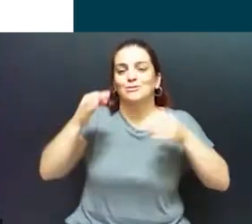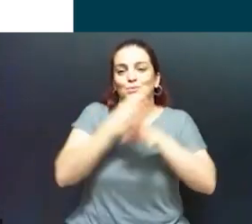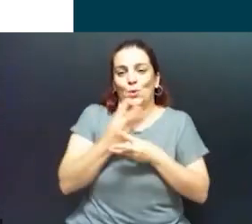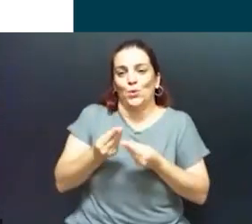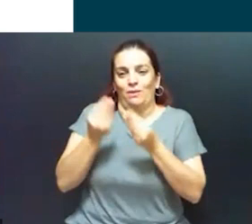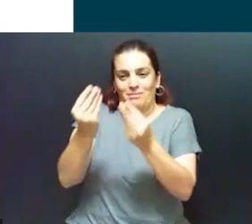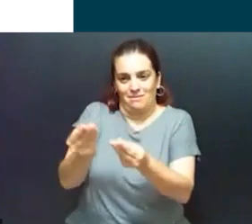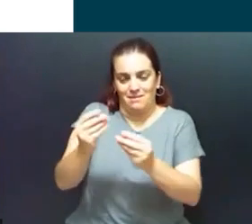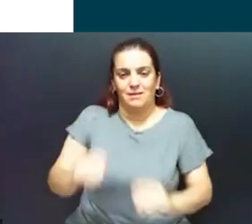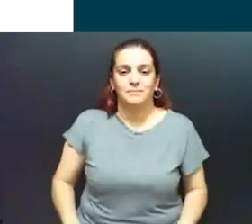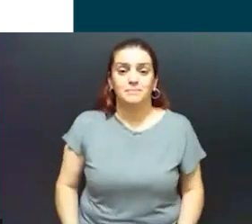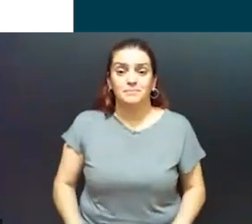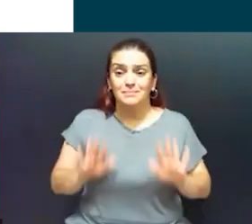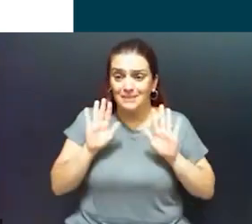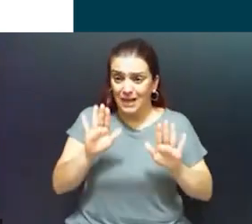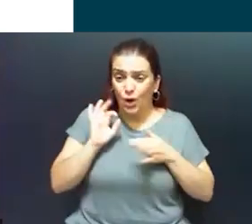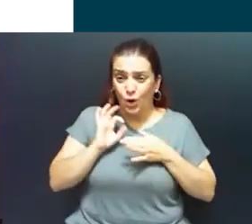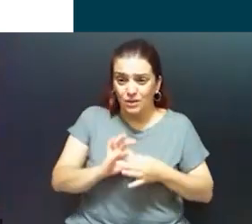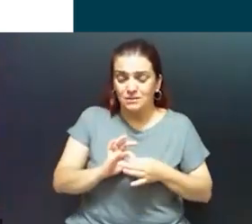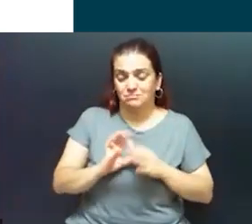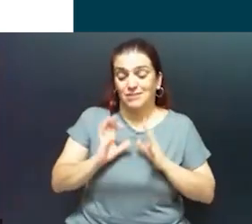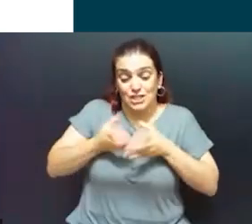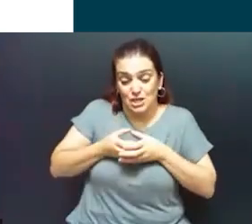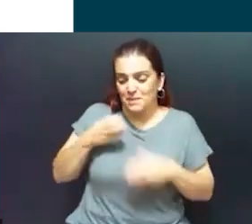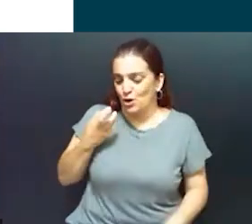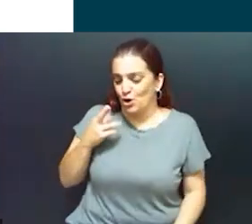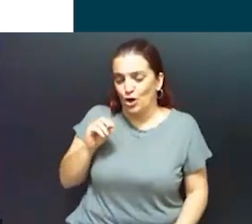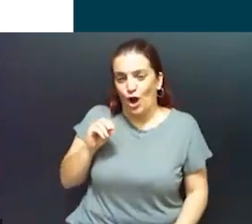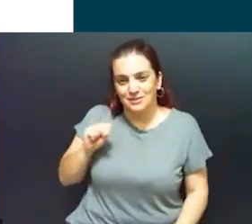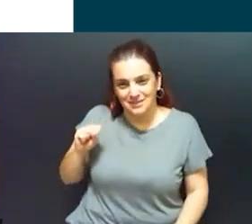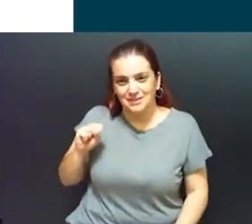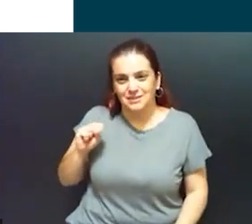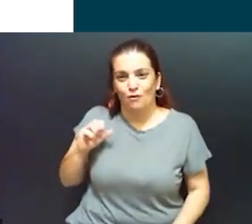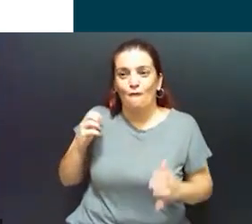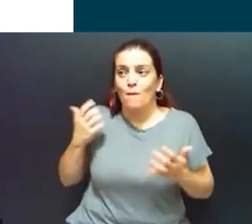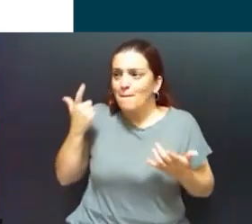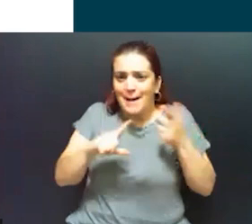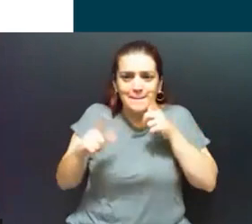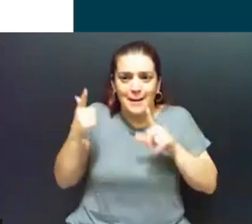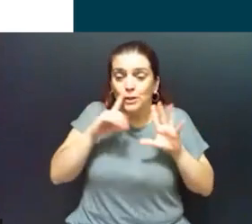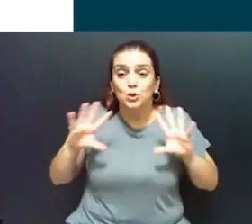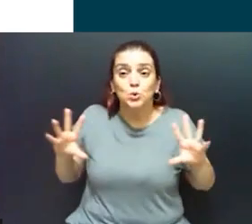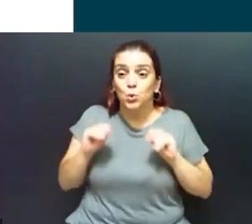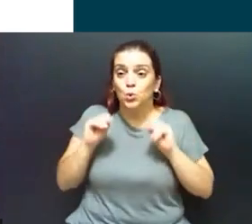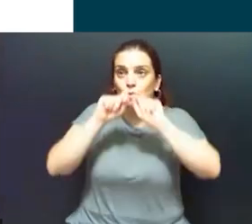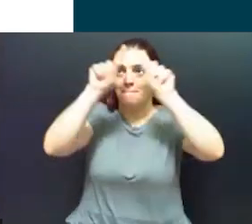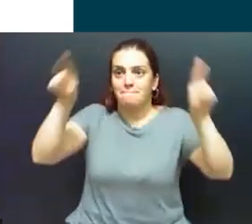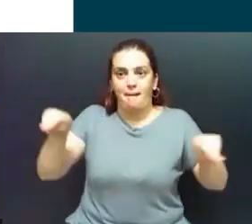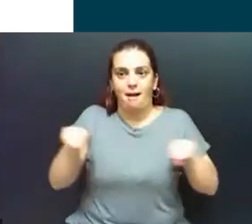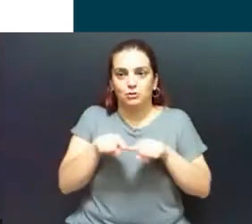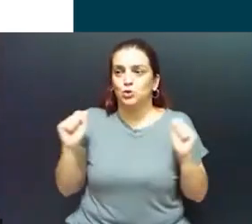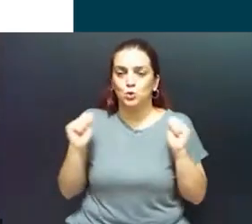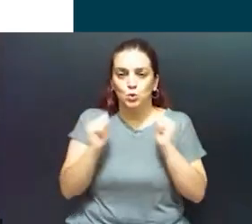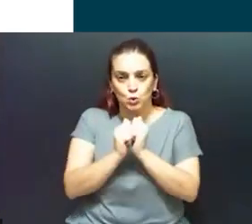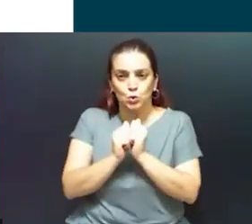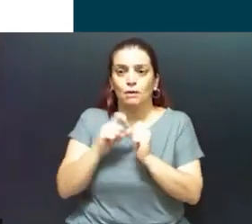Nesse contexto, os times cross-funcionais são primordiais para que todos estejam na mesma página, tenham ferramentas e